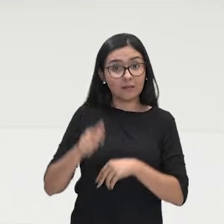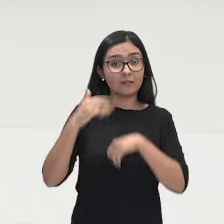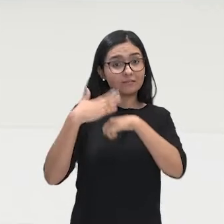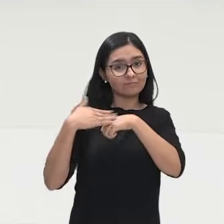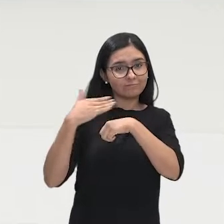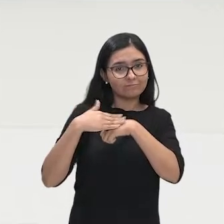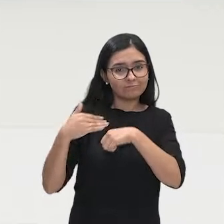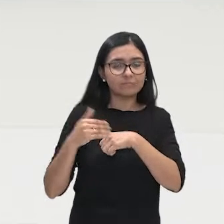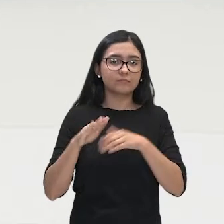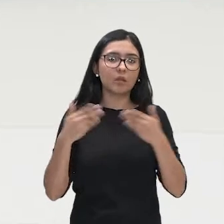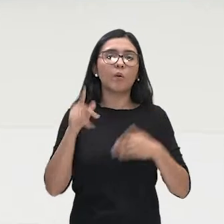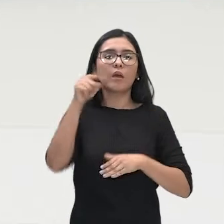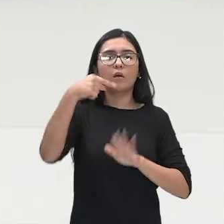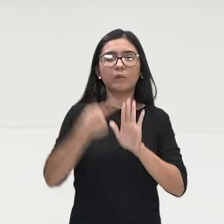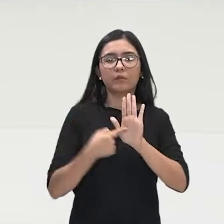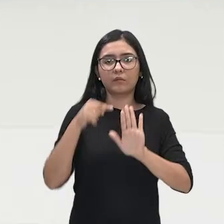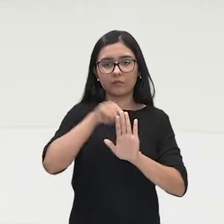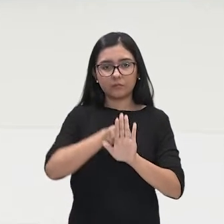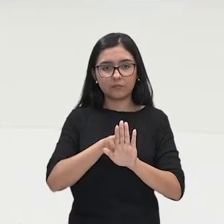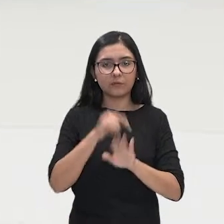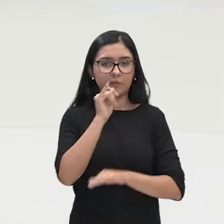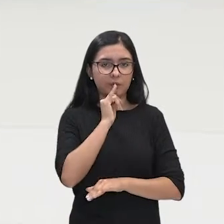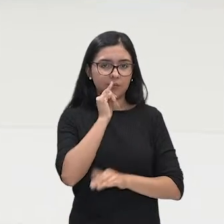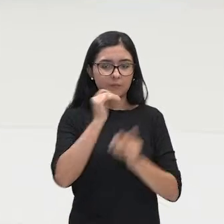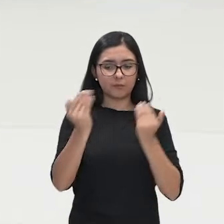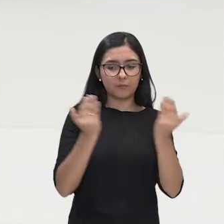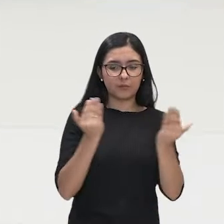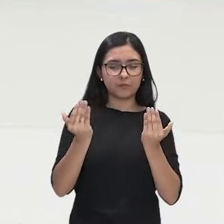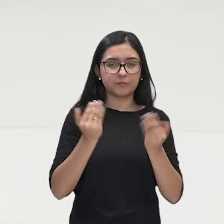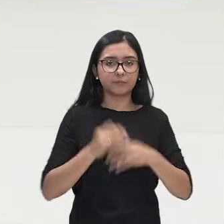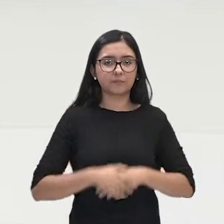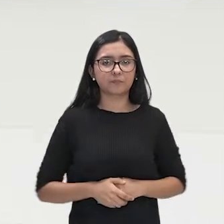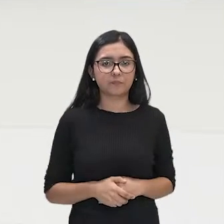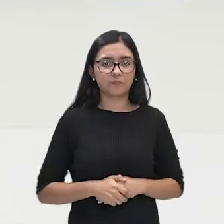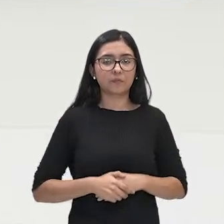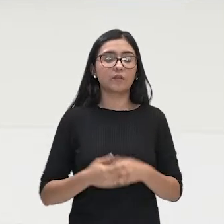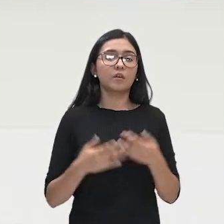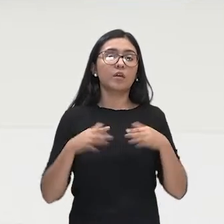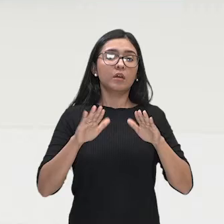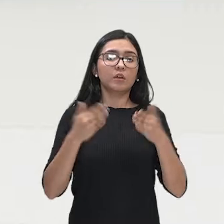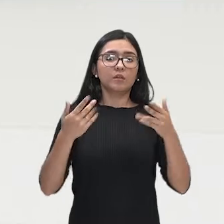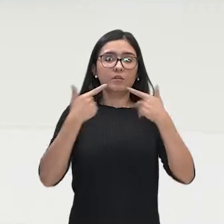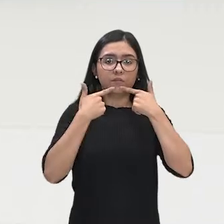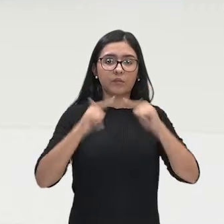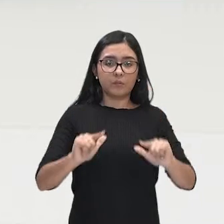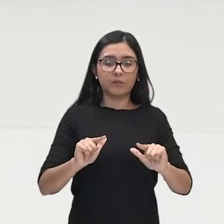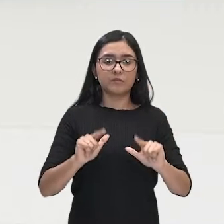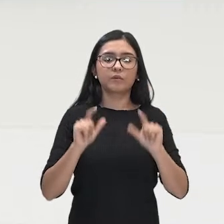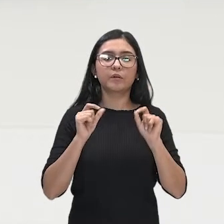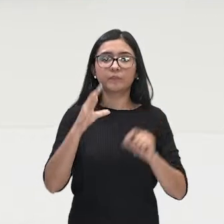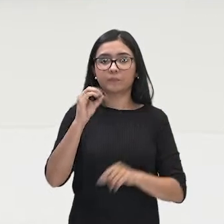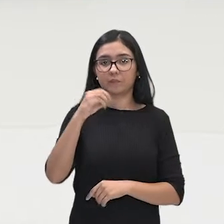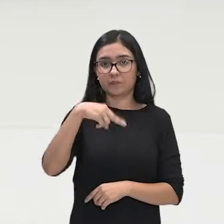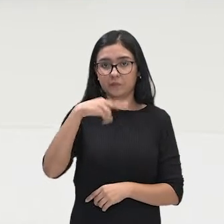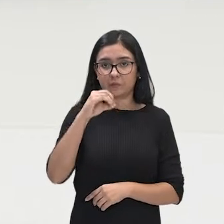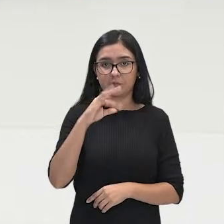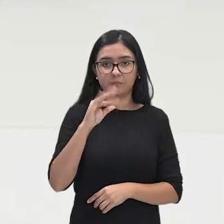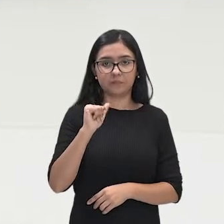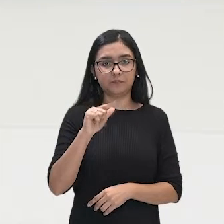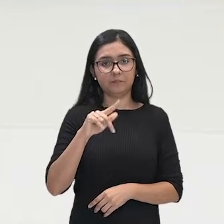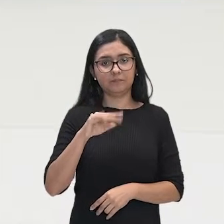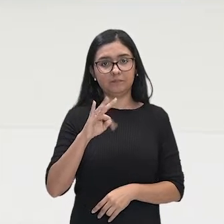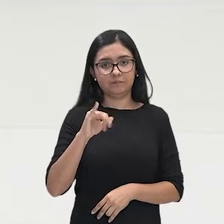uma metáfora, quando você faz essa comparação direta. E a linguagem conotativa? A